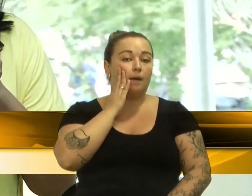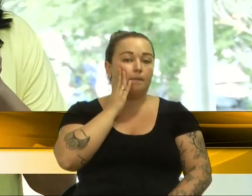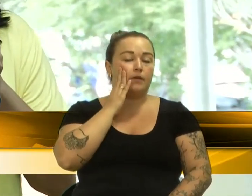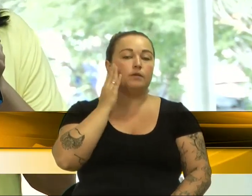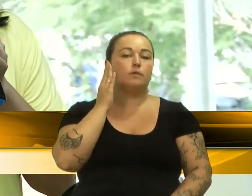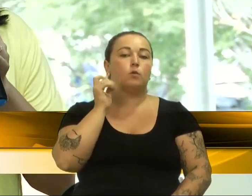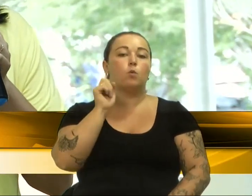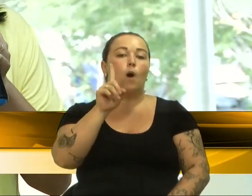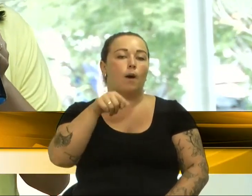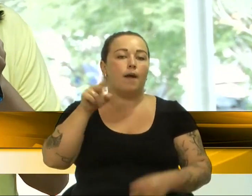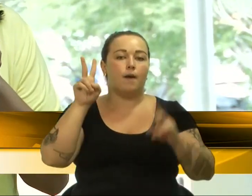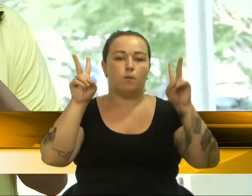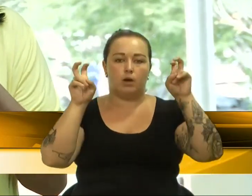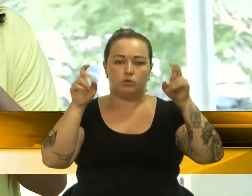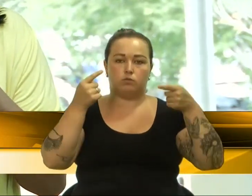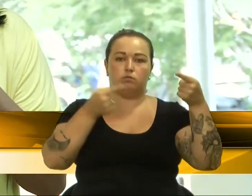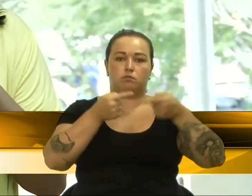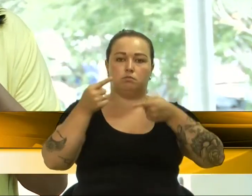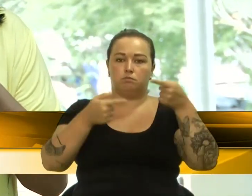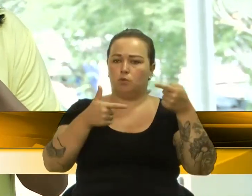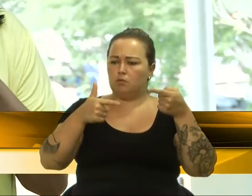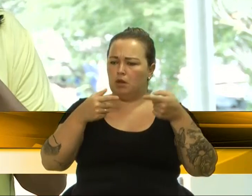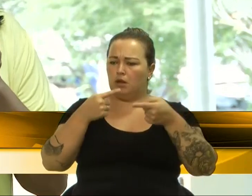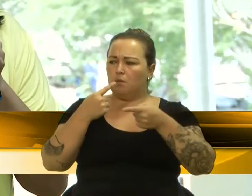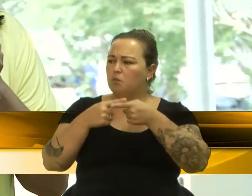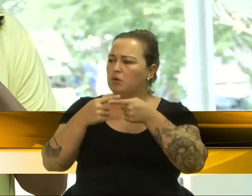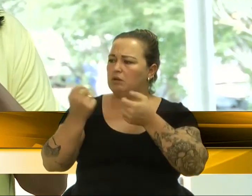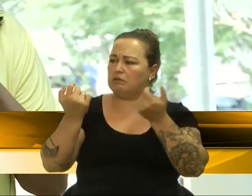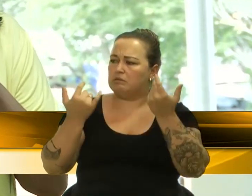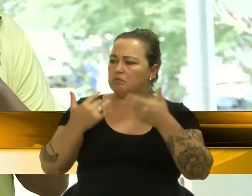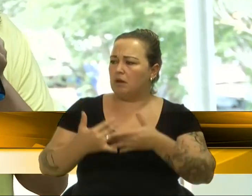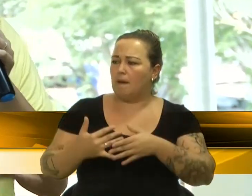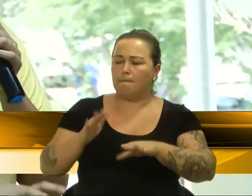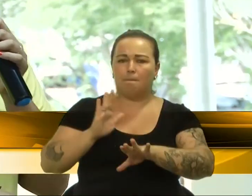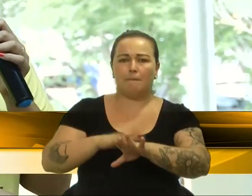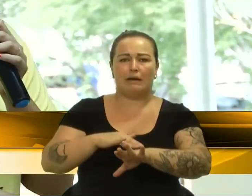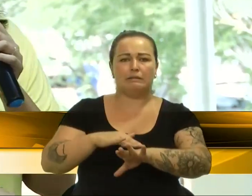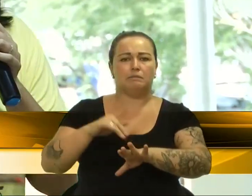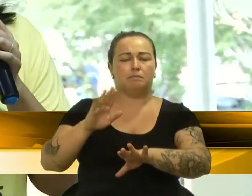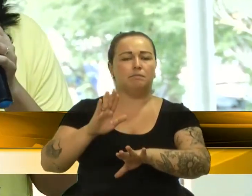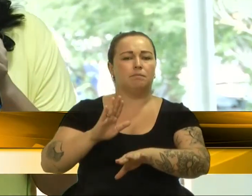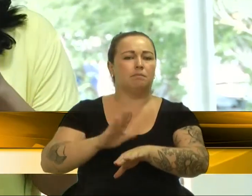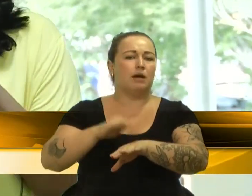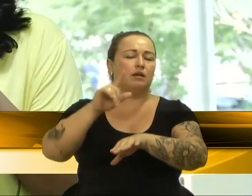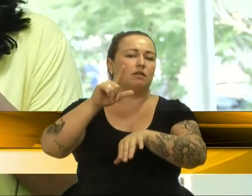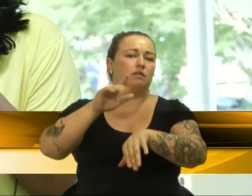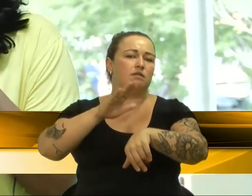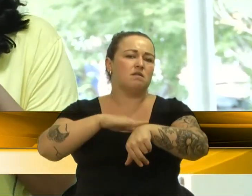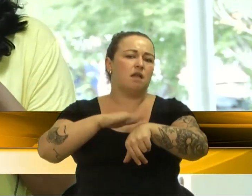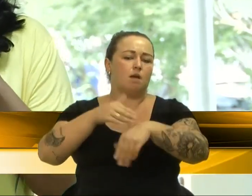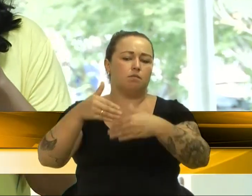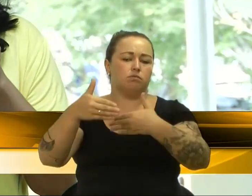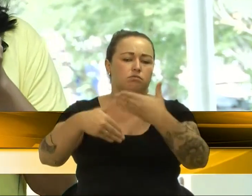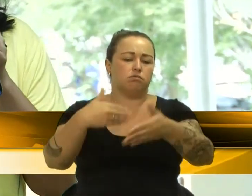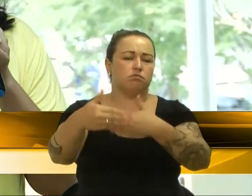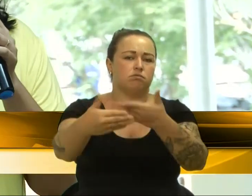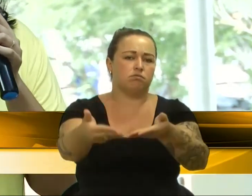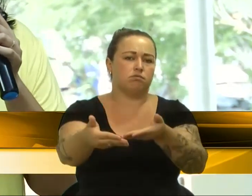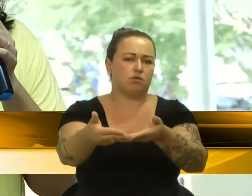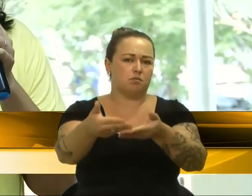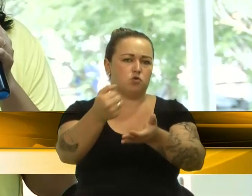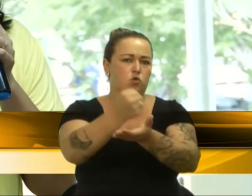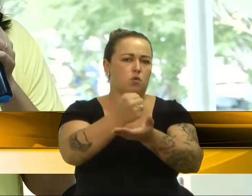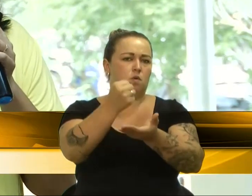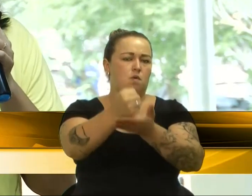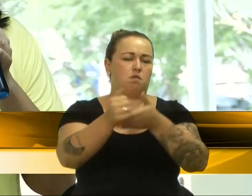tempo, então a gente não tem o que justifique prorrogar. Se apontaram problemas, já poderiam, inclusive, saber quais são as soluções